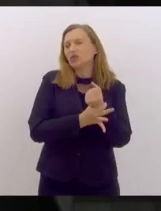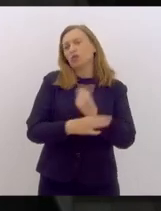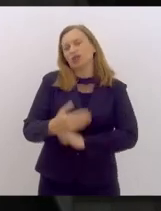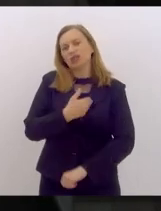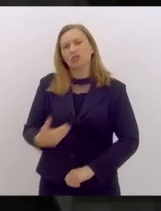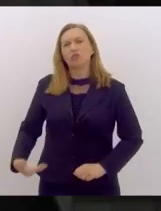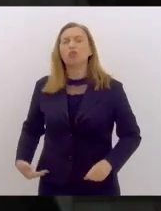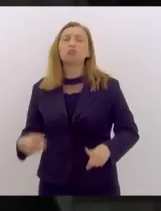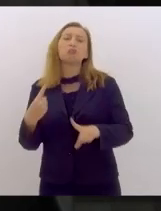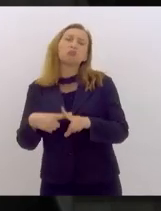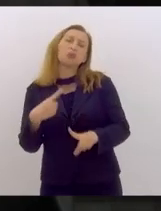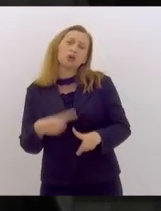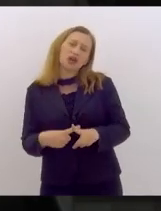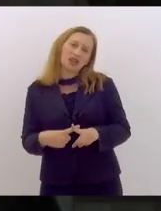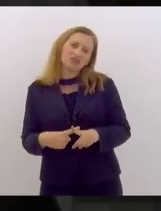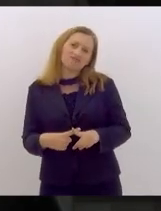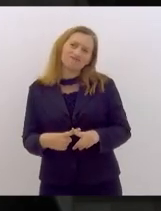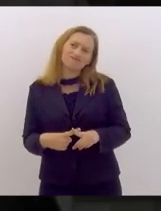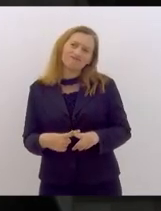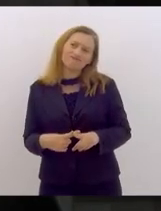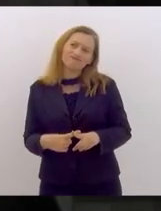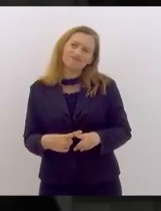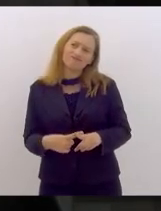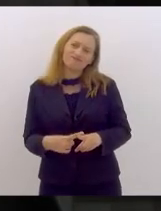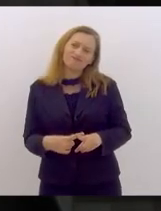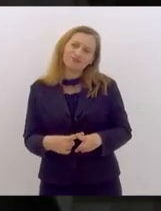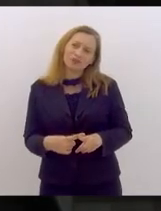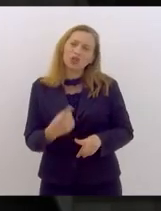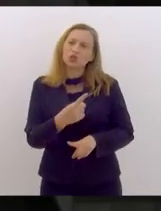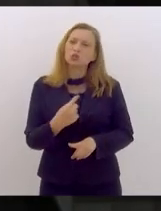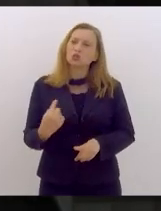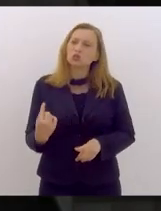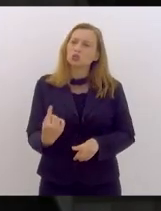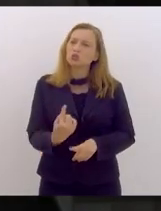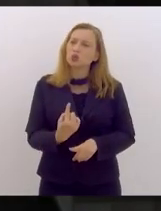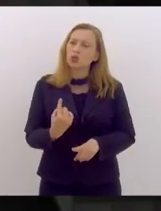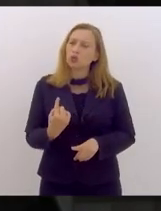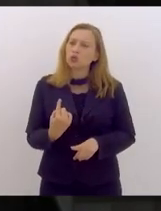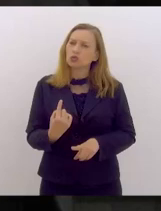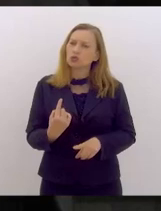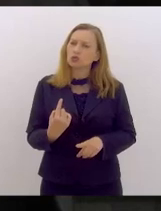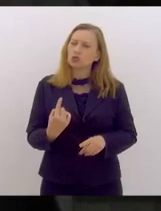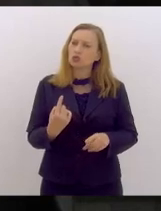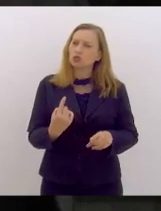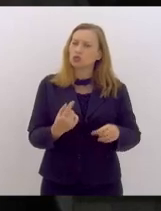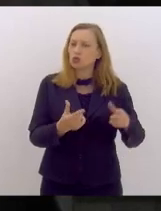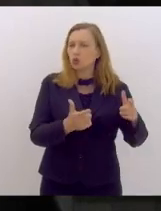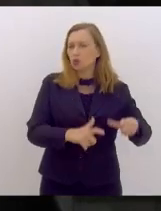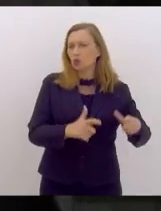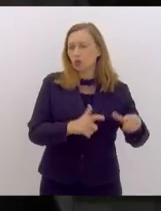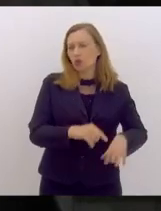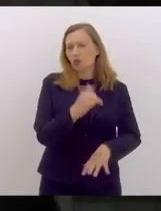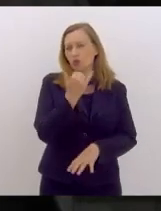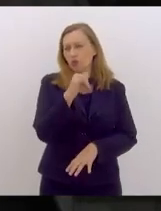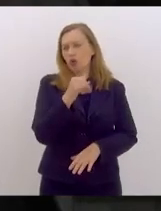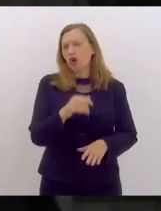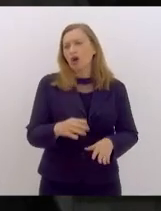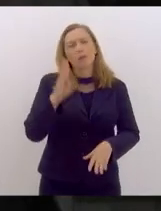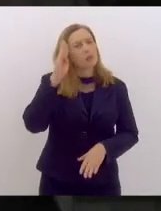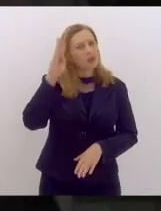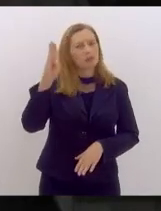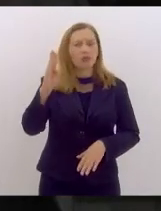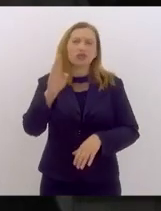é porque parte do nosso território Fluminense principalmente na